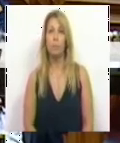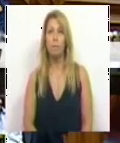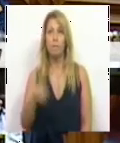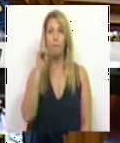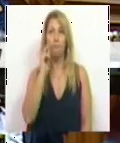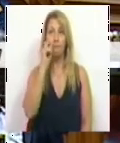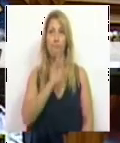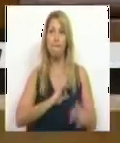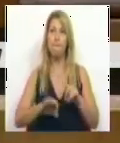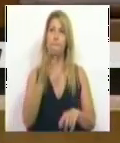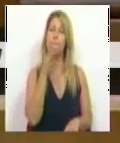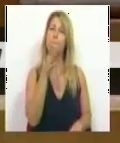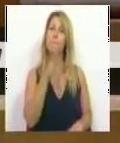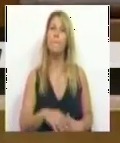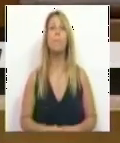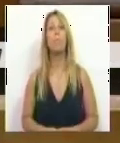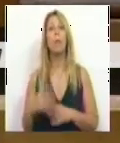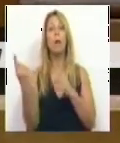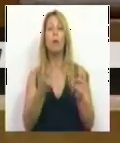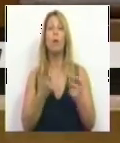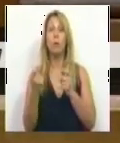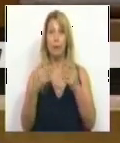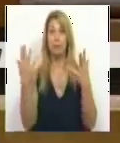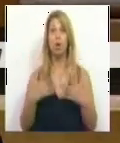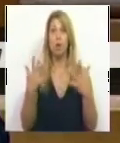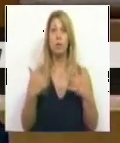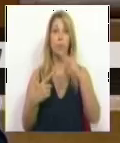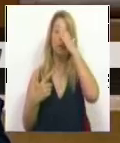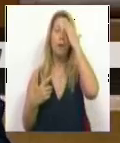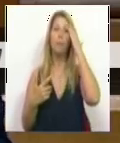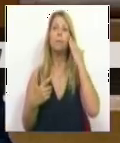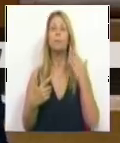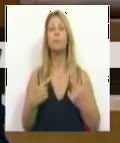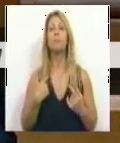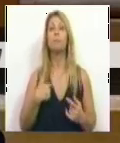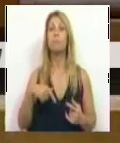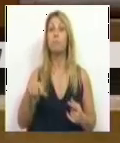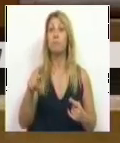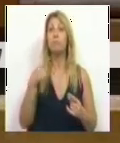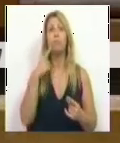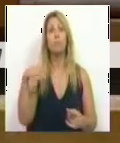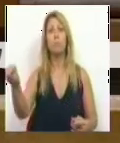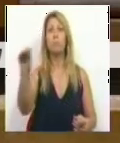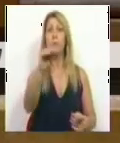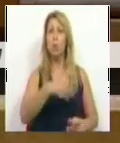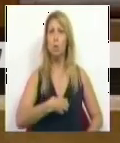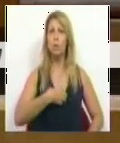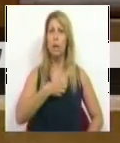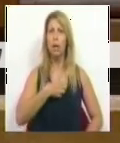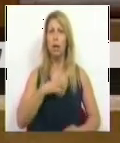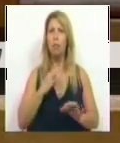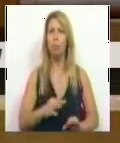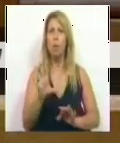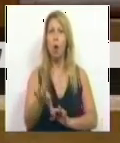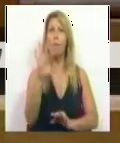Senhoras e senhores deputados, o debate orçamental convoca o sentido de fundo das opções em